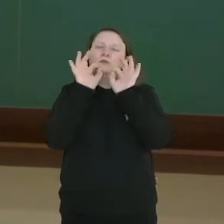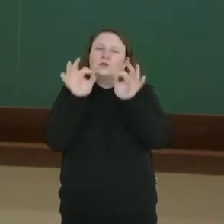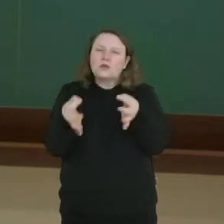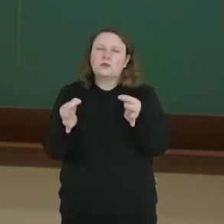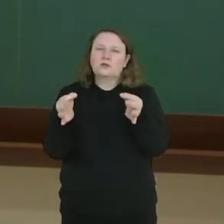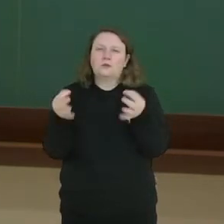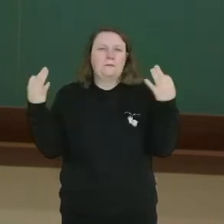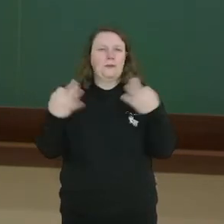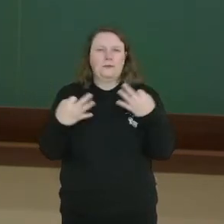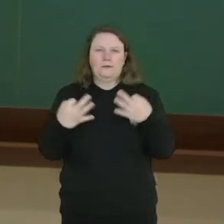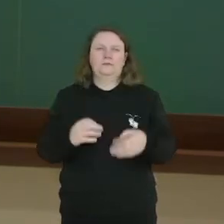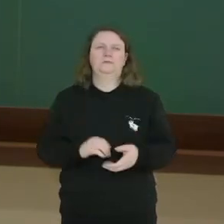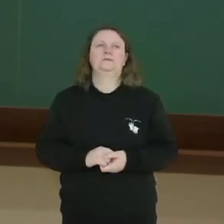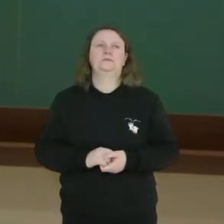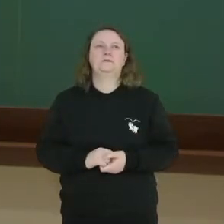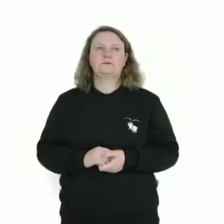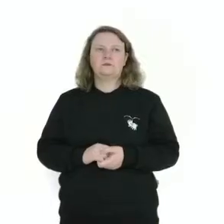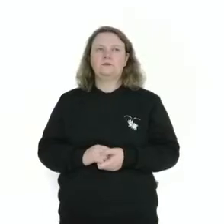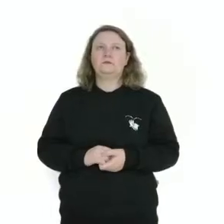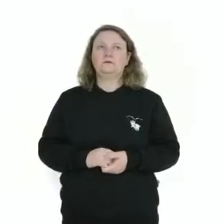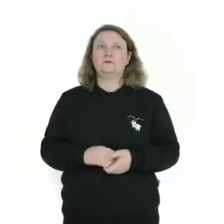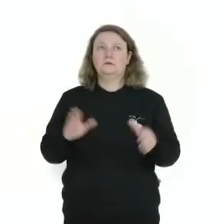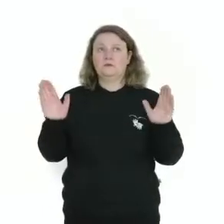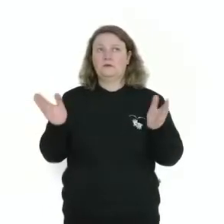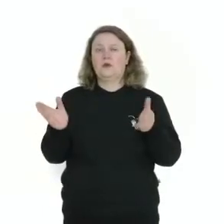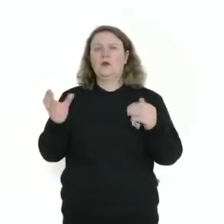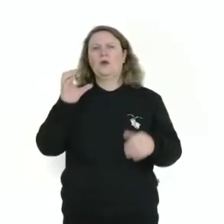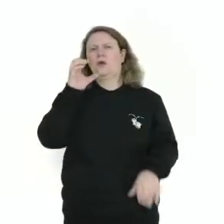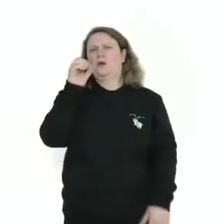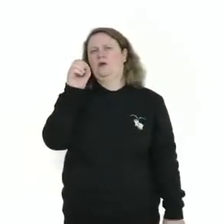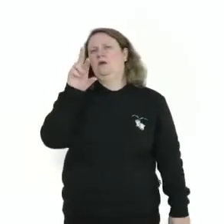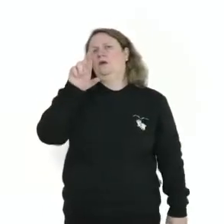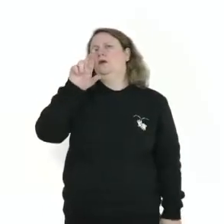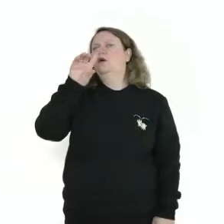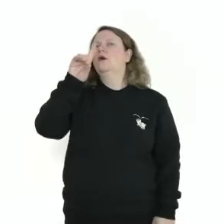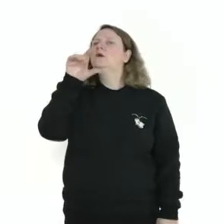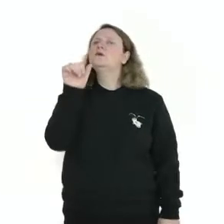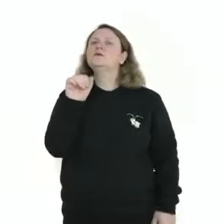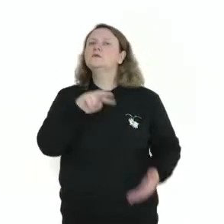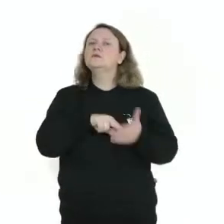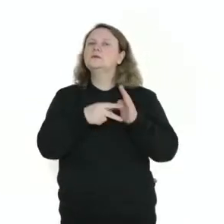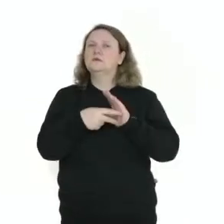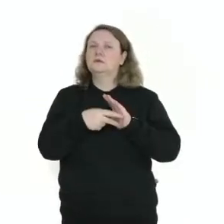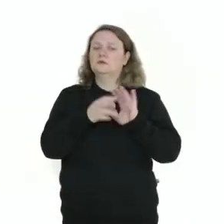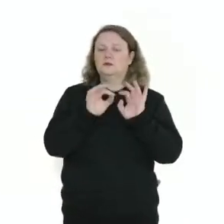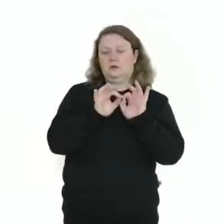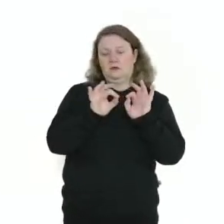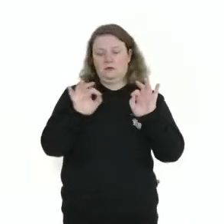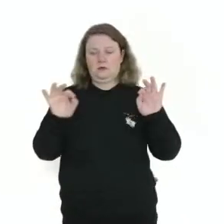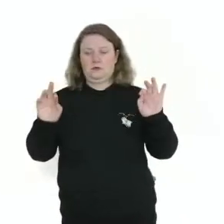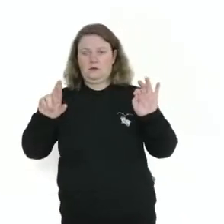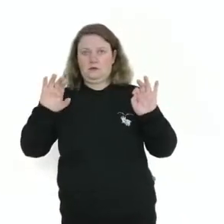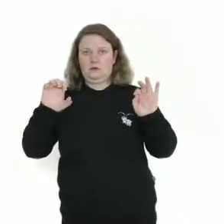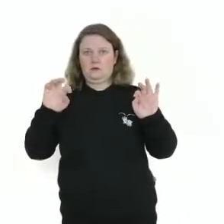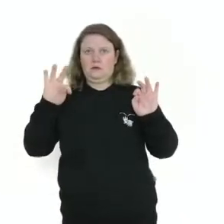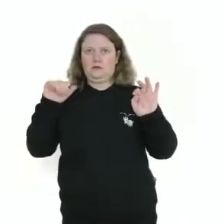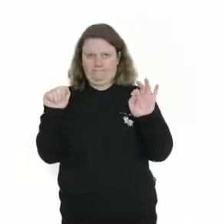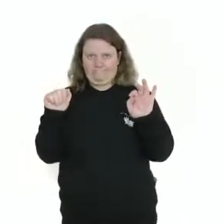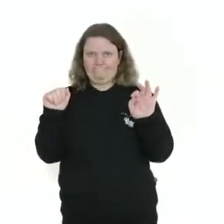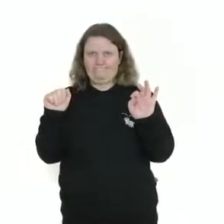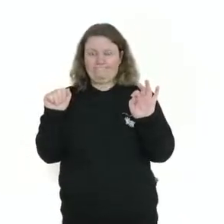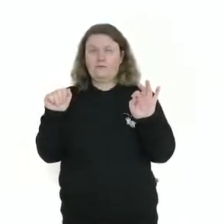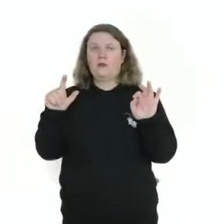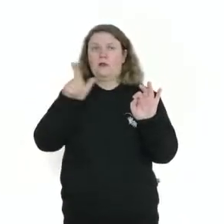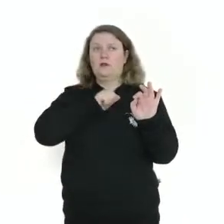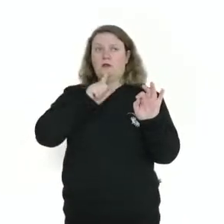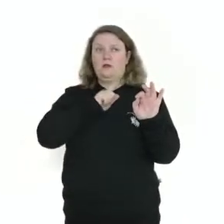bom? Mas o que é corda que a gente viu, né? Todo segmento de reta cuja extremidade são partes da circunferência. Então